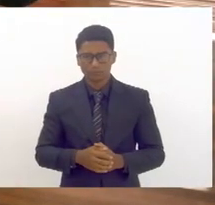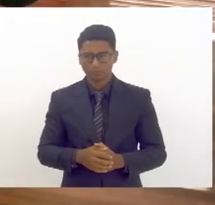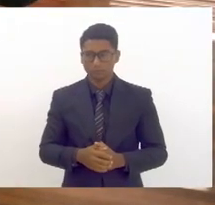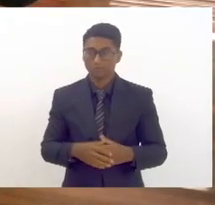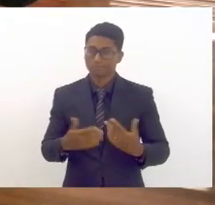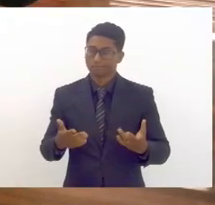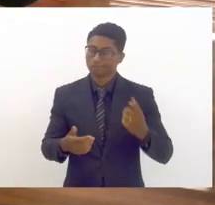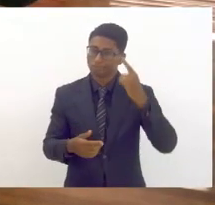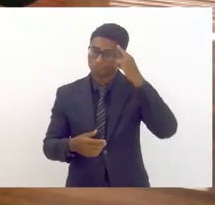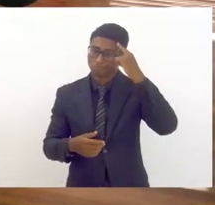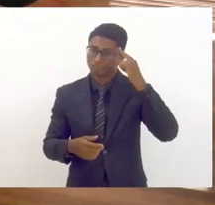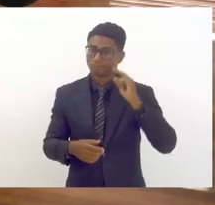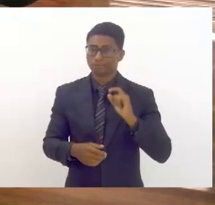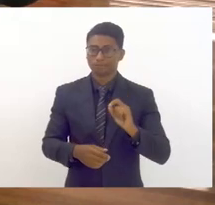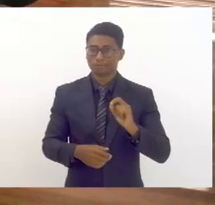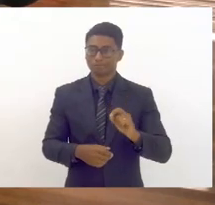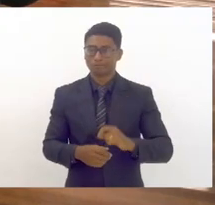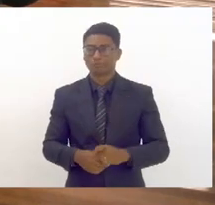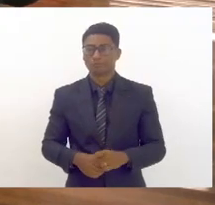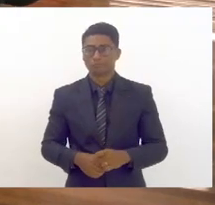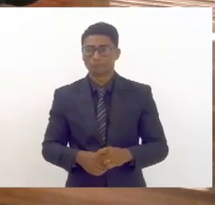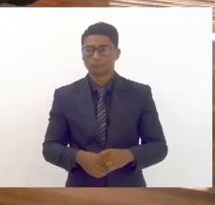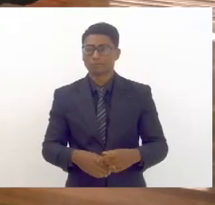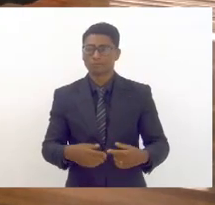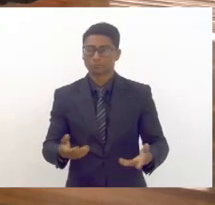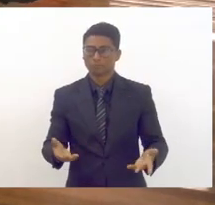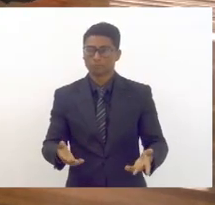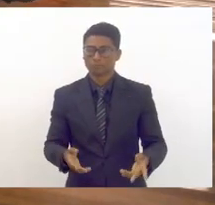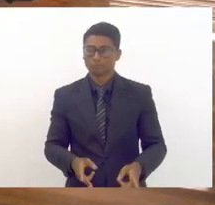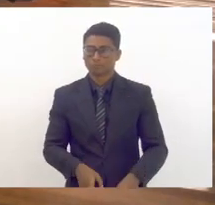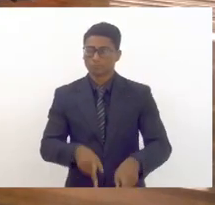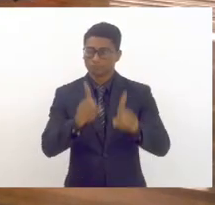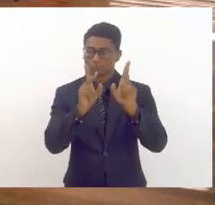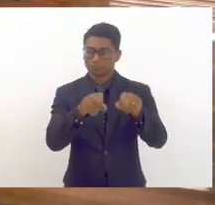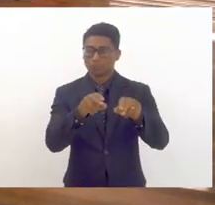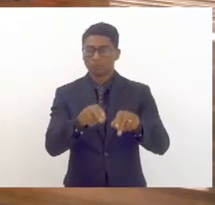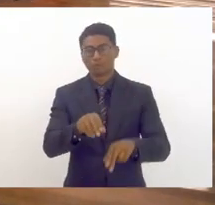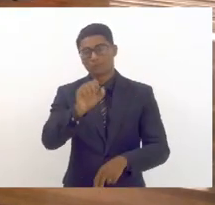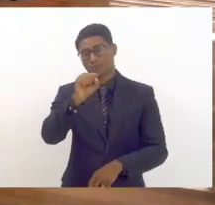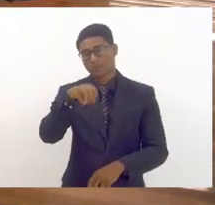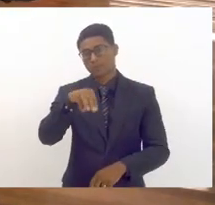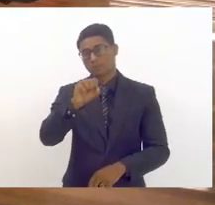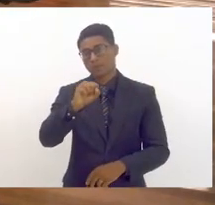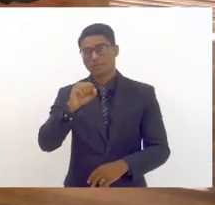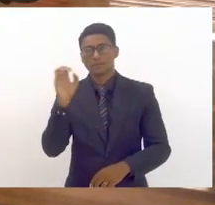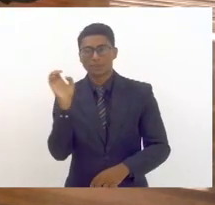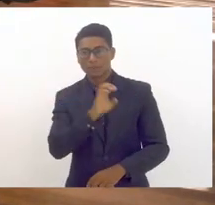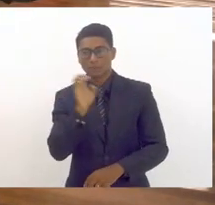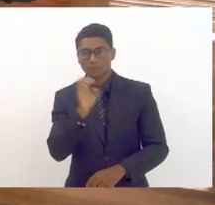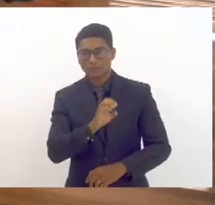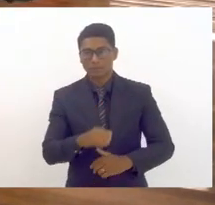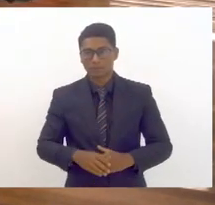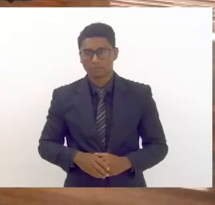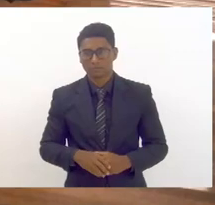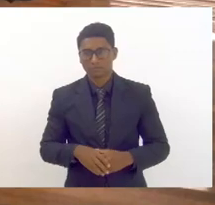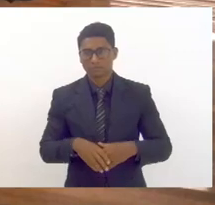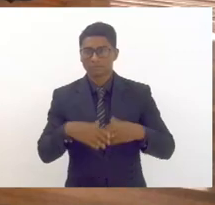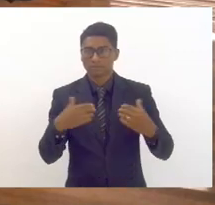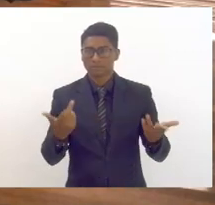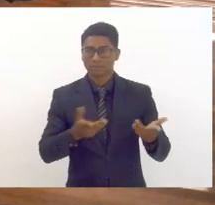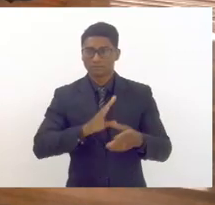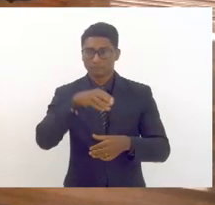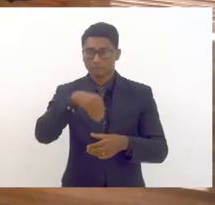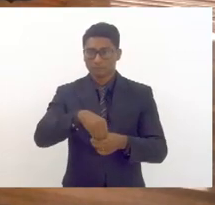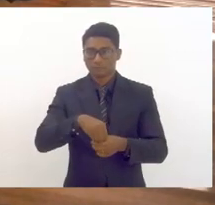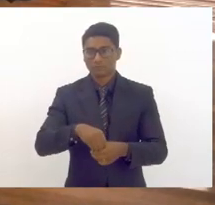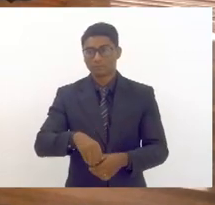que a entrada seja semelhante ao que acontece com SMS de emergência, né? E aí, obviamente, o procedimento interno que a